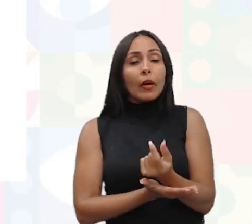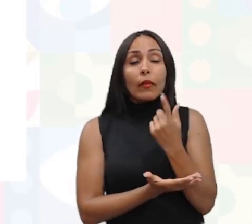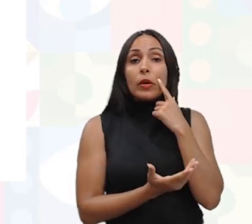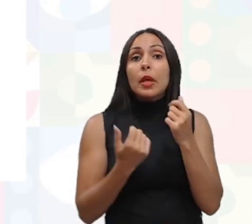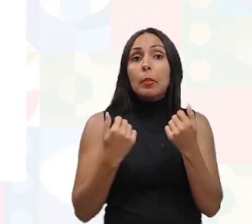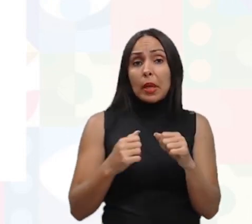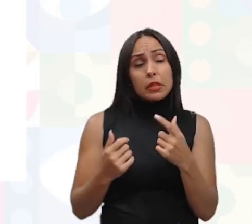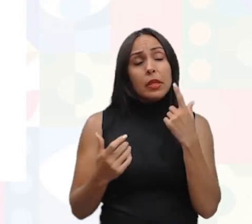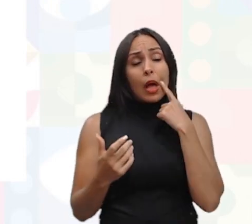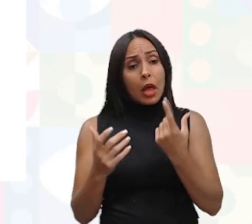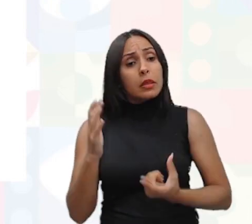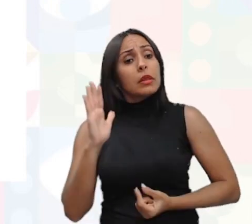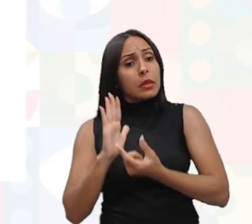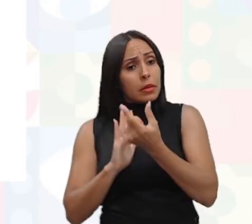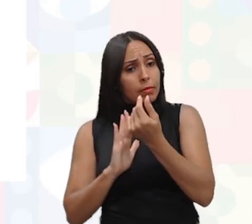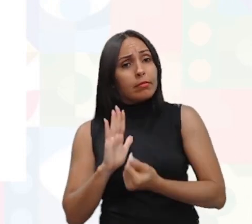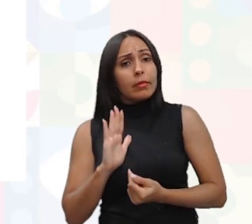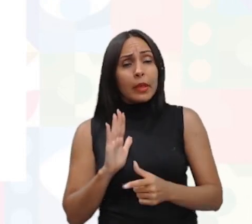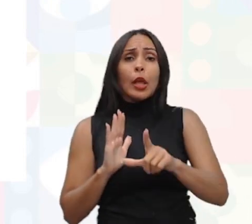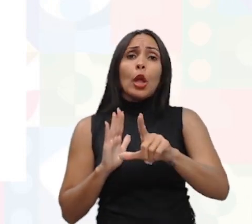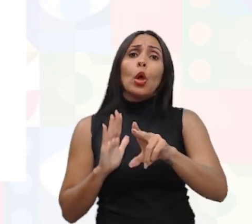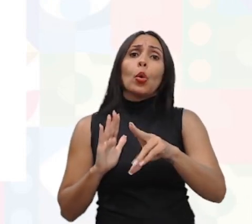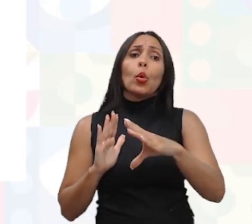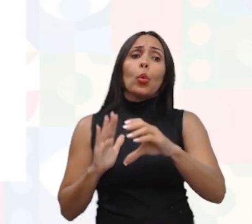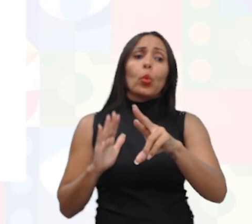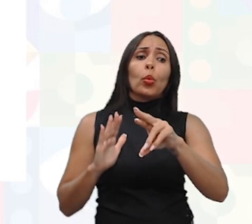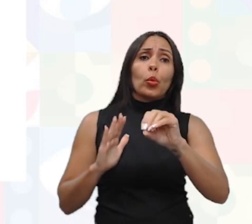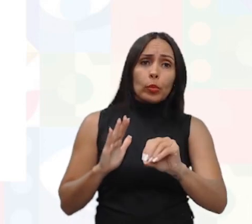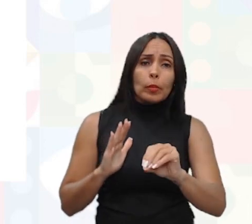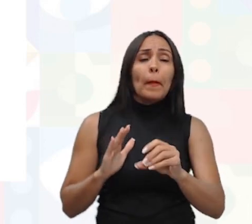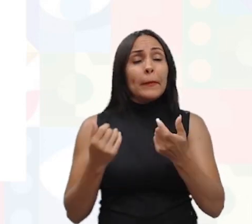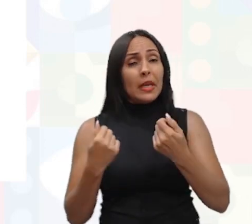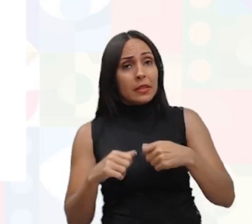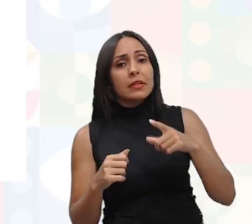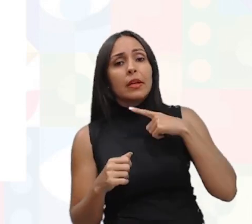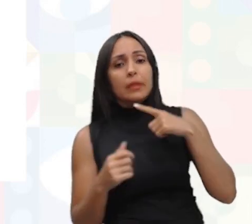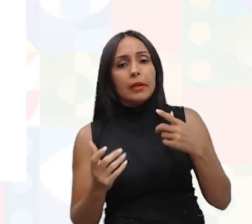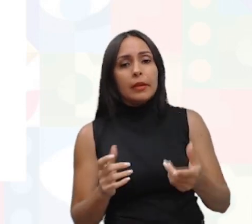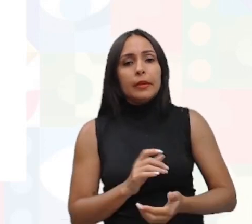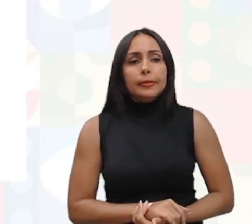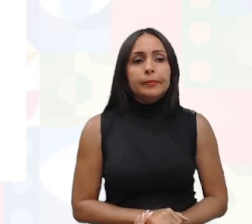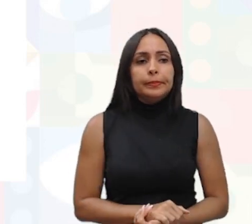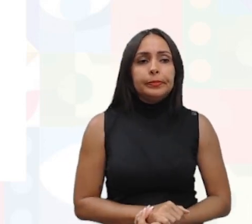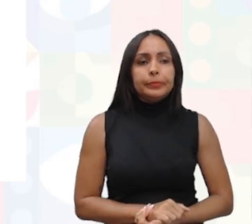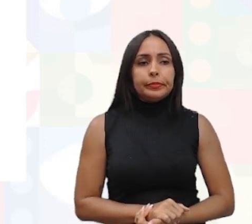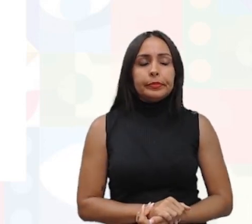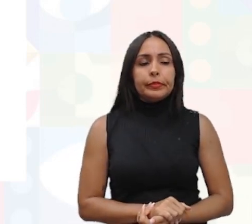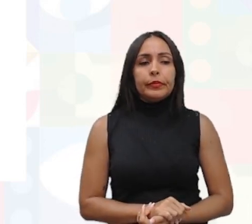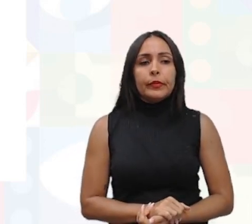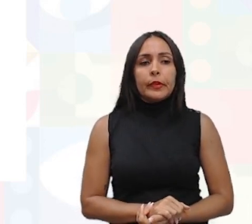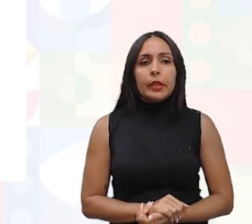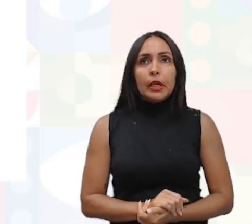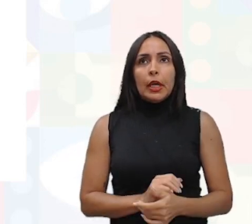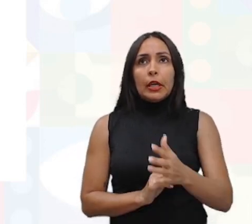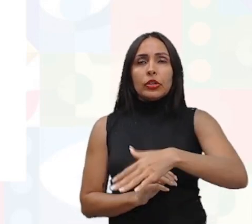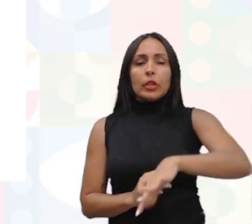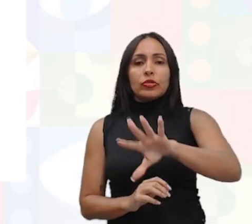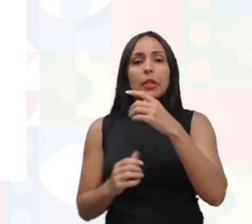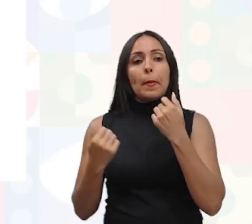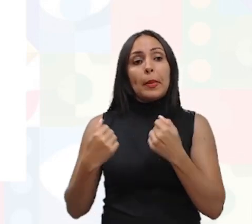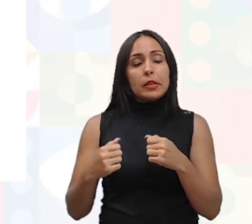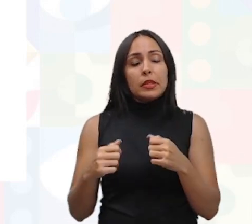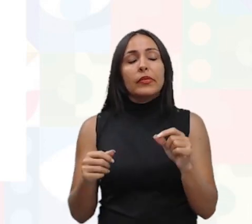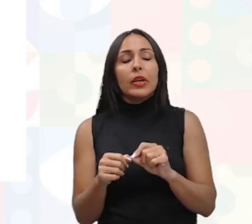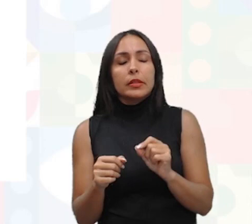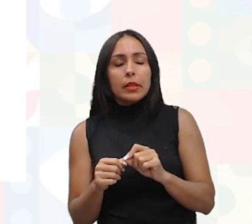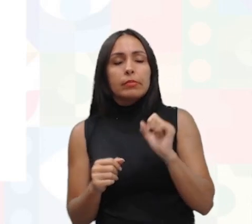lucro. Se você não tem lucro, provavelmente você vai chegar à falência. Então, é aquilo que a gente precisa fazer com